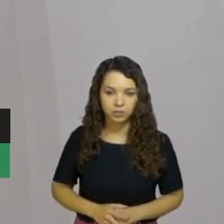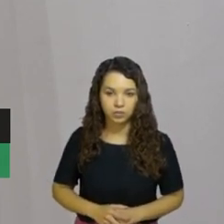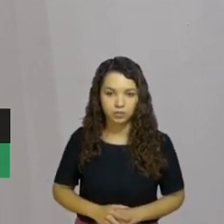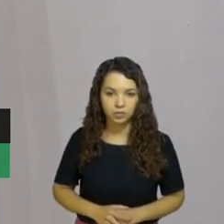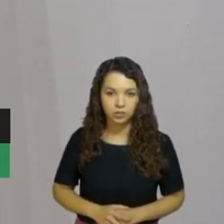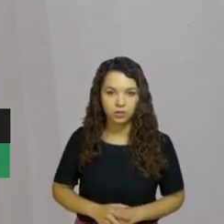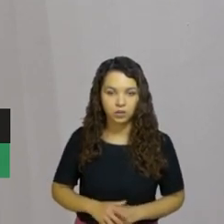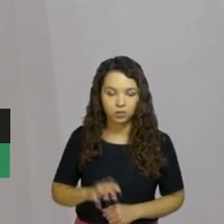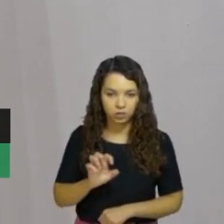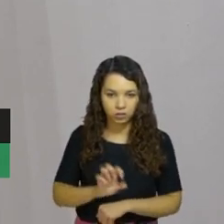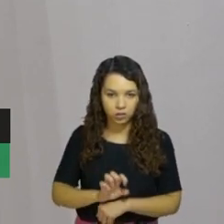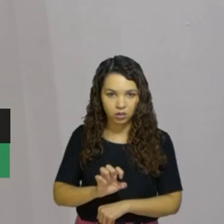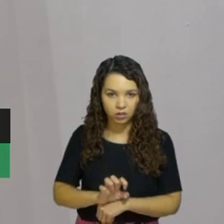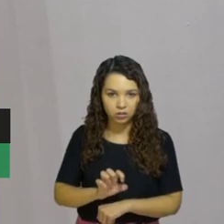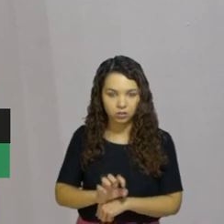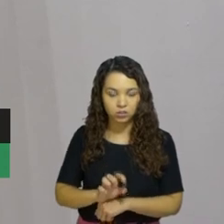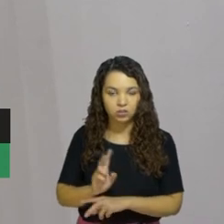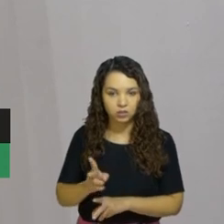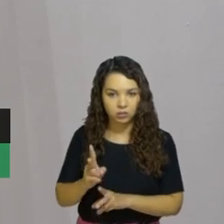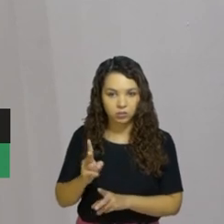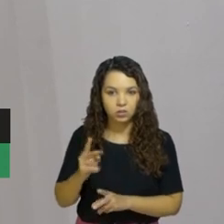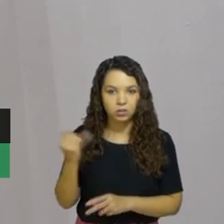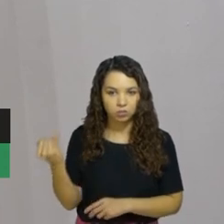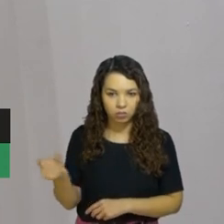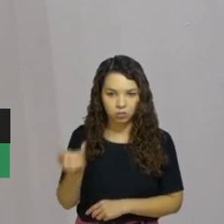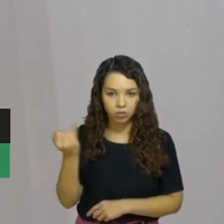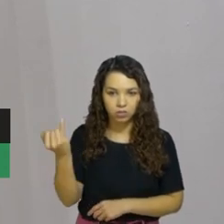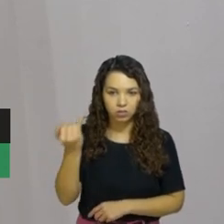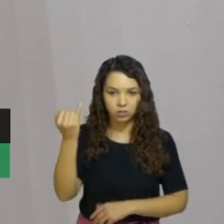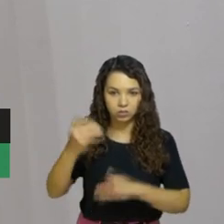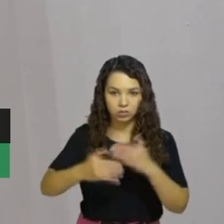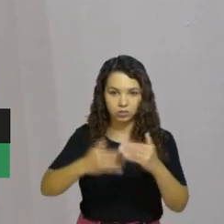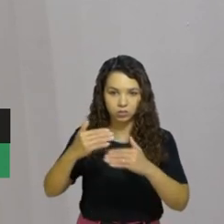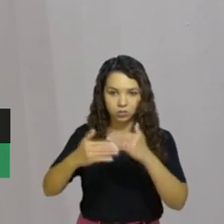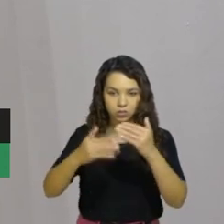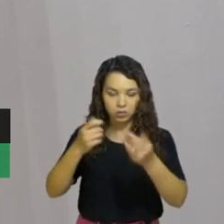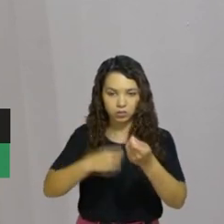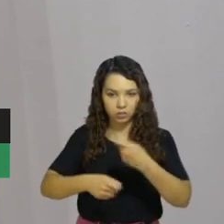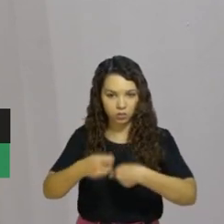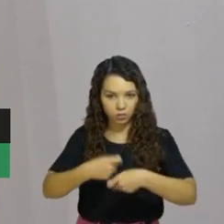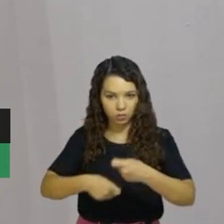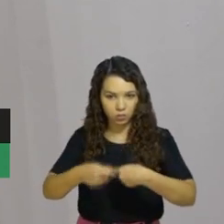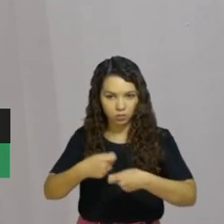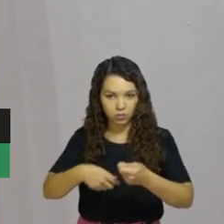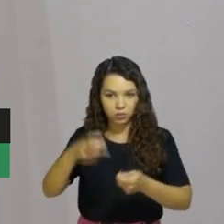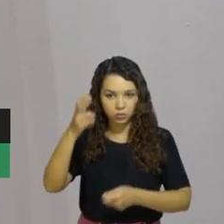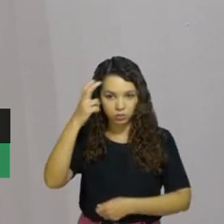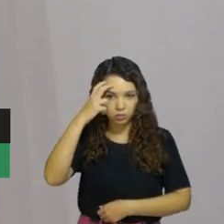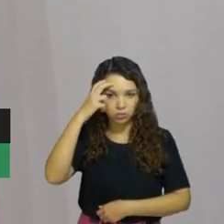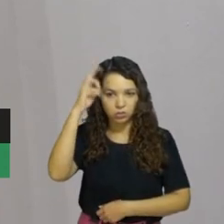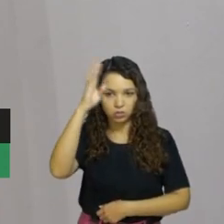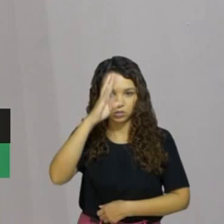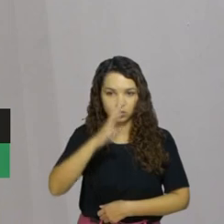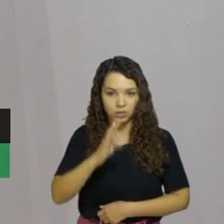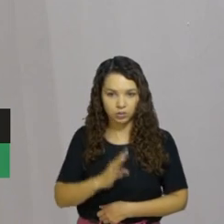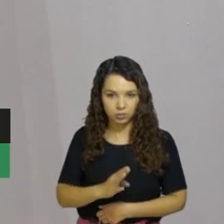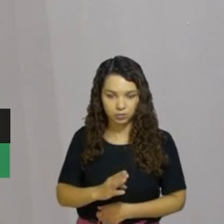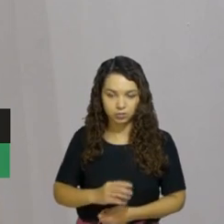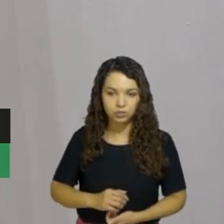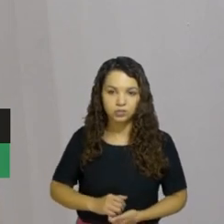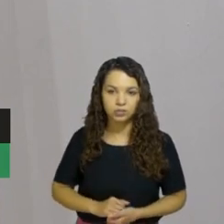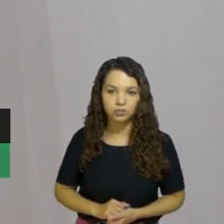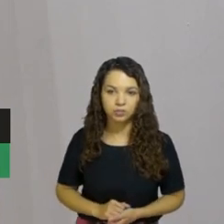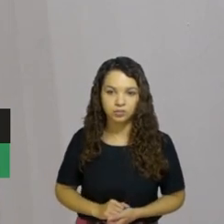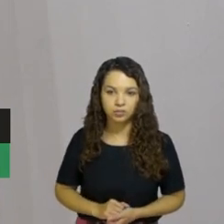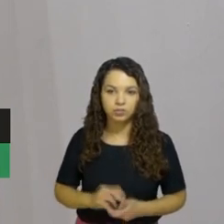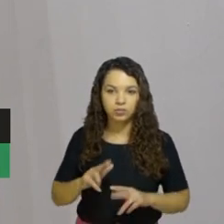tão importante para o desenvolvimento econômico e cultural do Brasil. Por